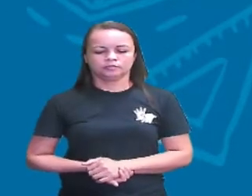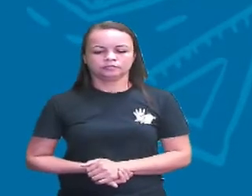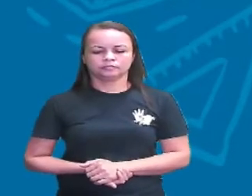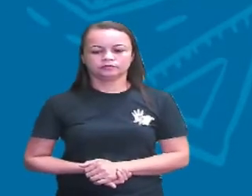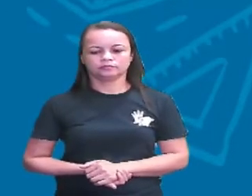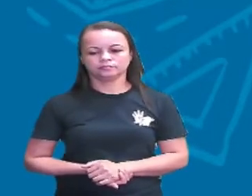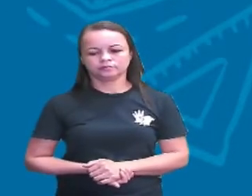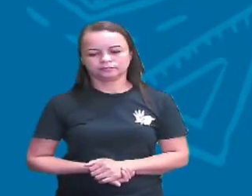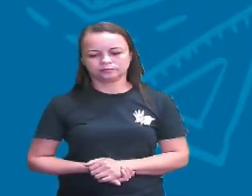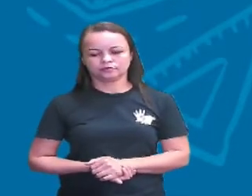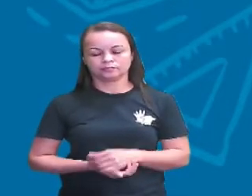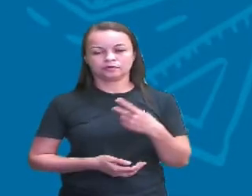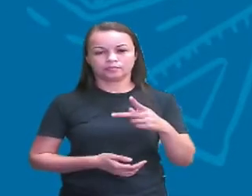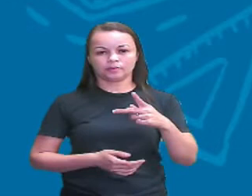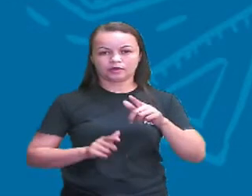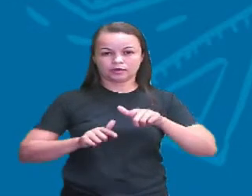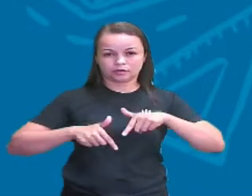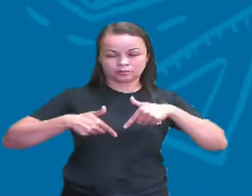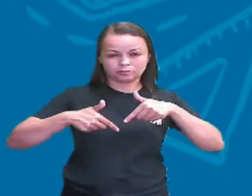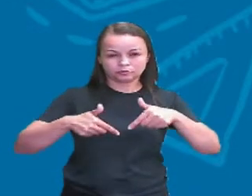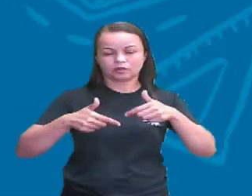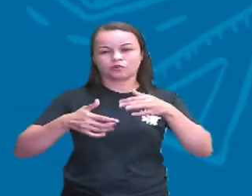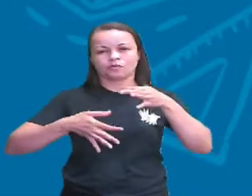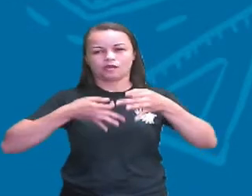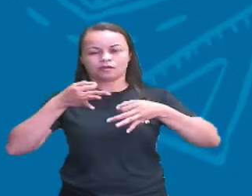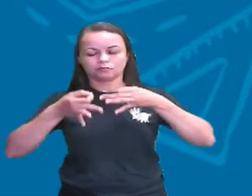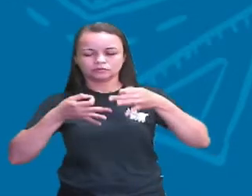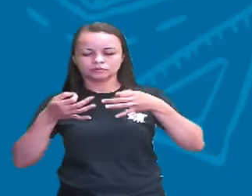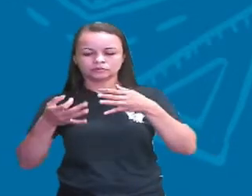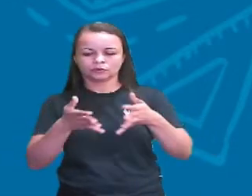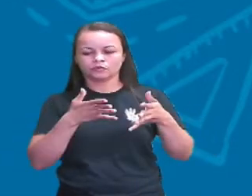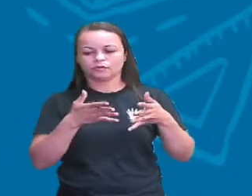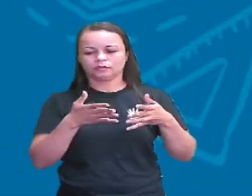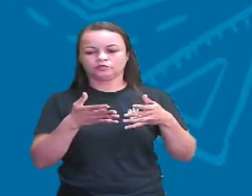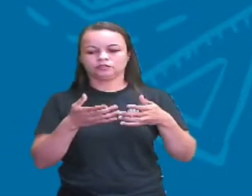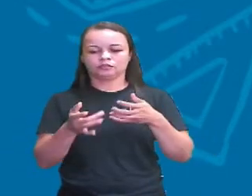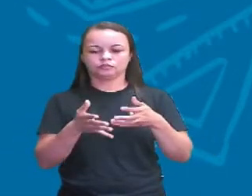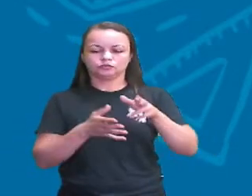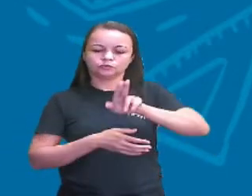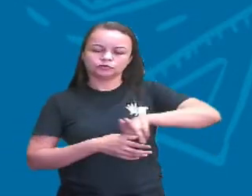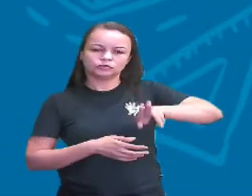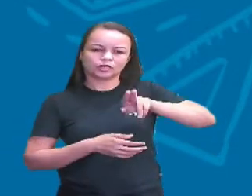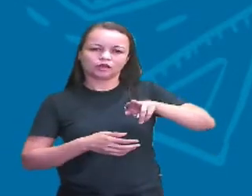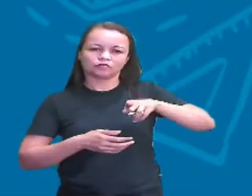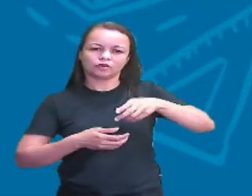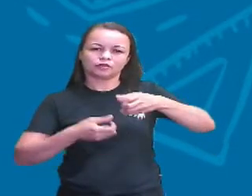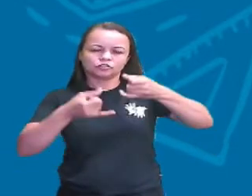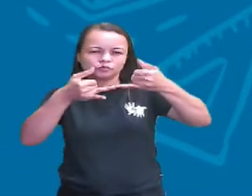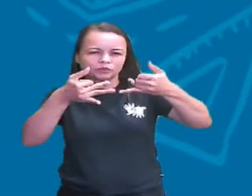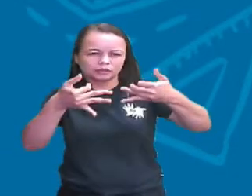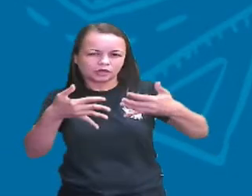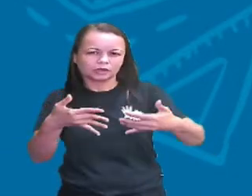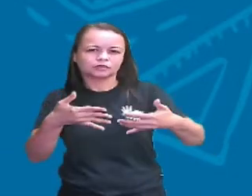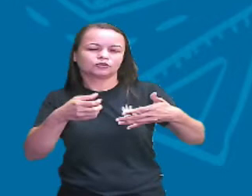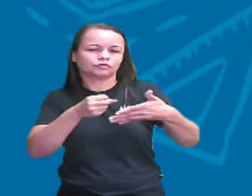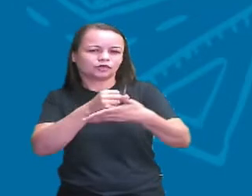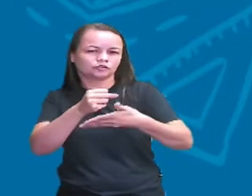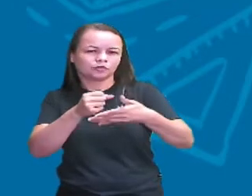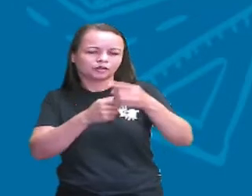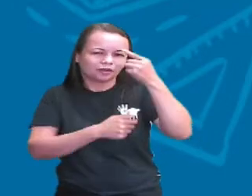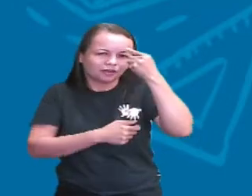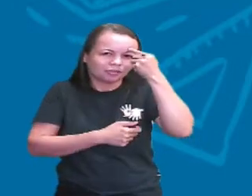Para justificar suas ações, as potências utilizavam explicações baseadas em